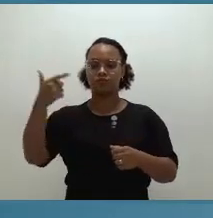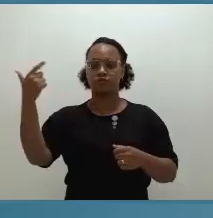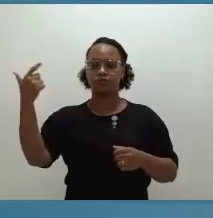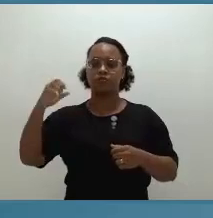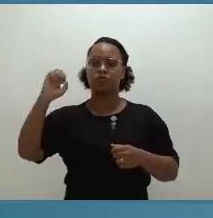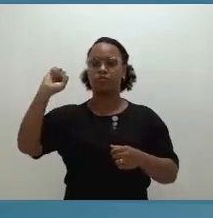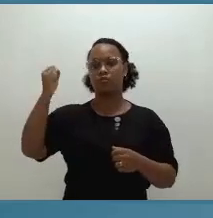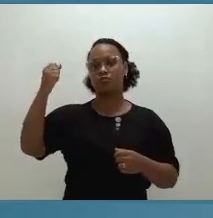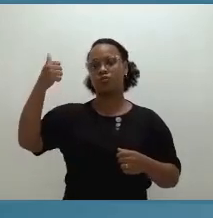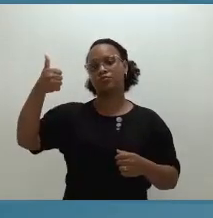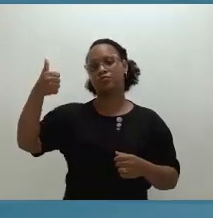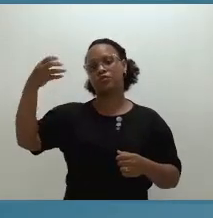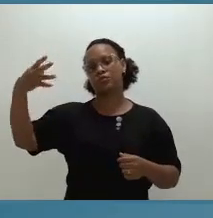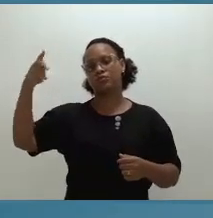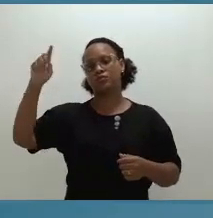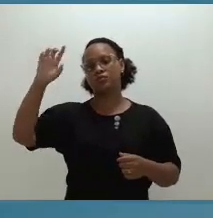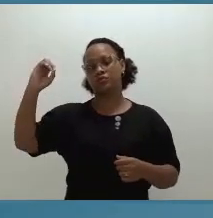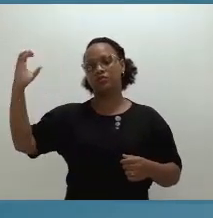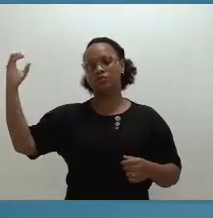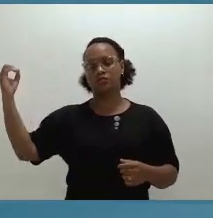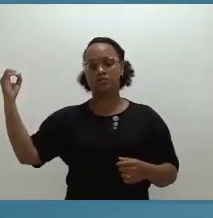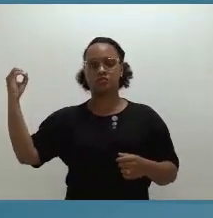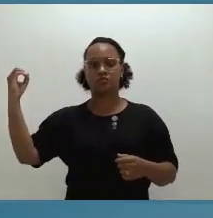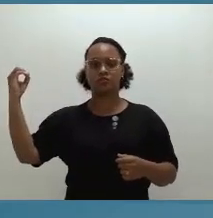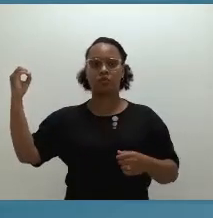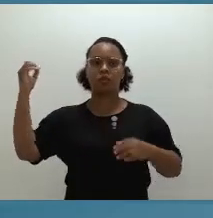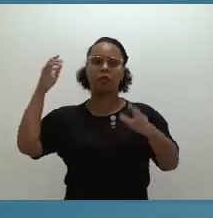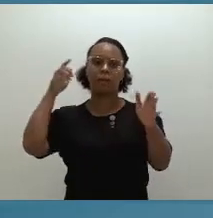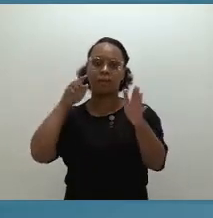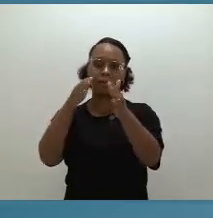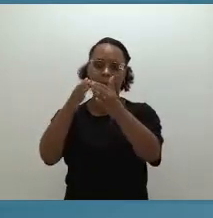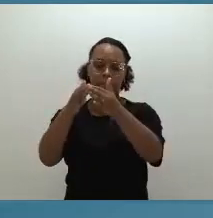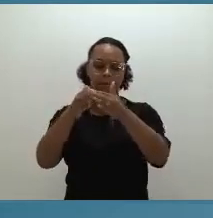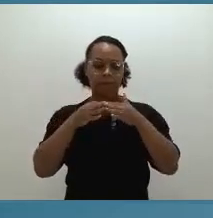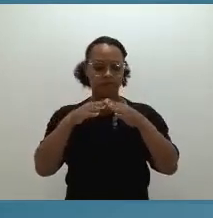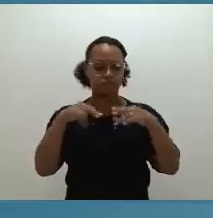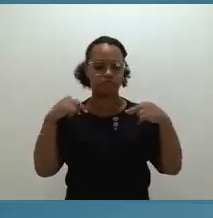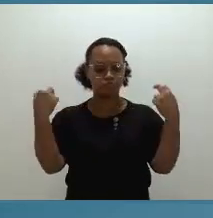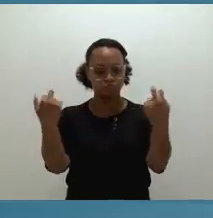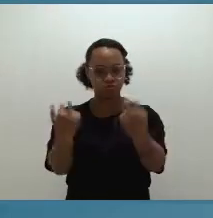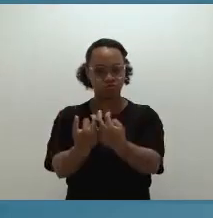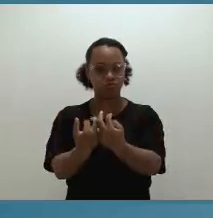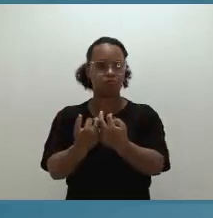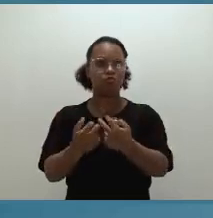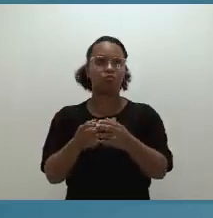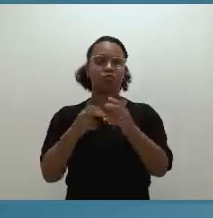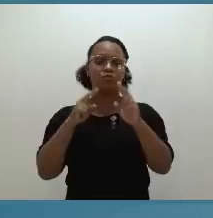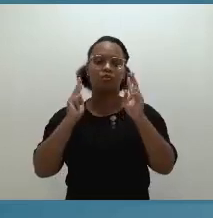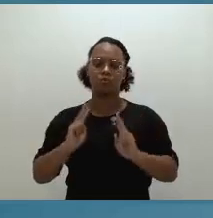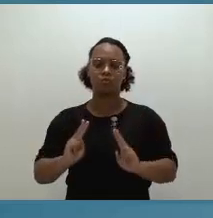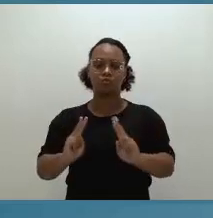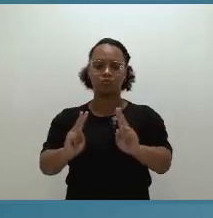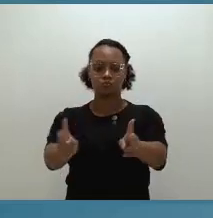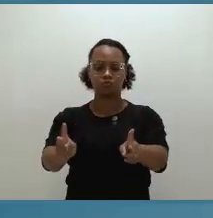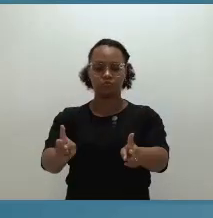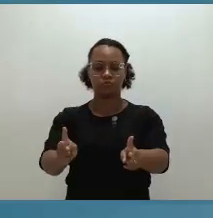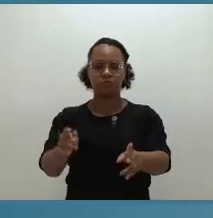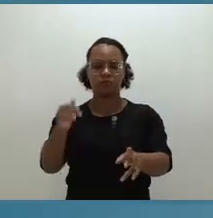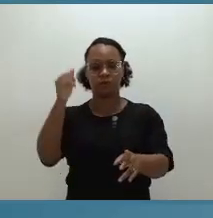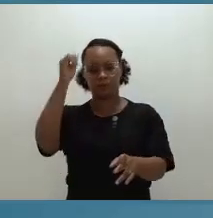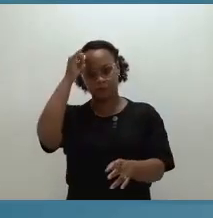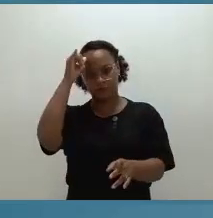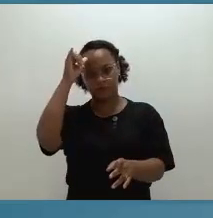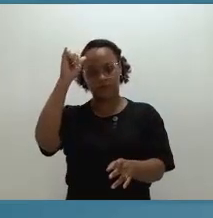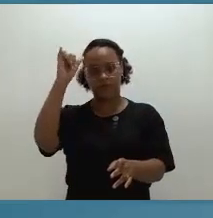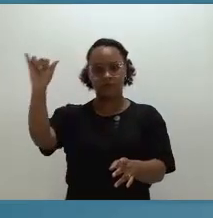080-45-37-2022-8-14-0000. Eu gostaria de pedir a Vossas Excelências uma prorrogação para evitar a questão